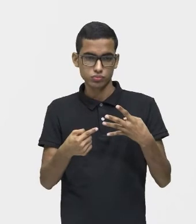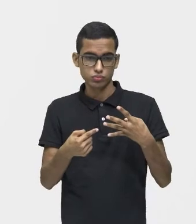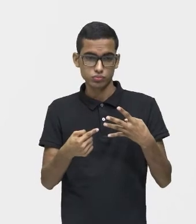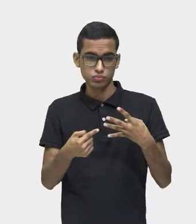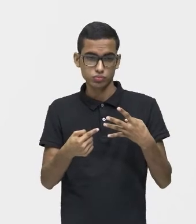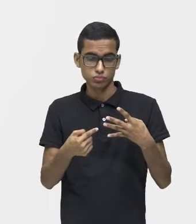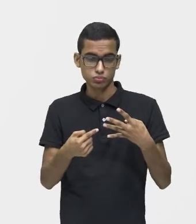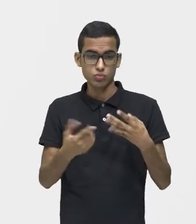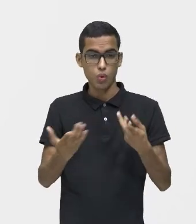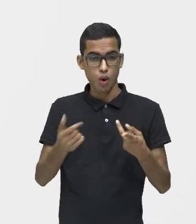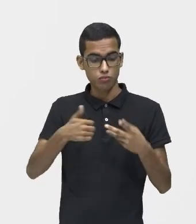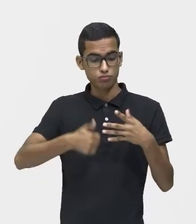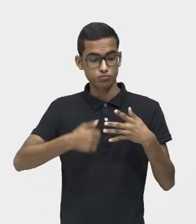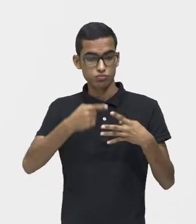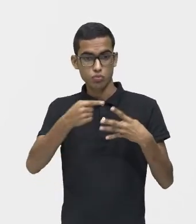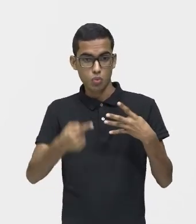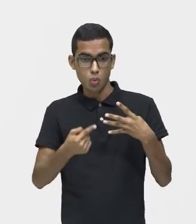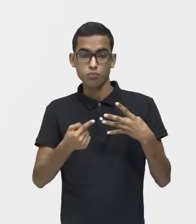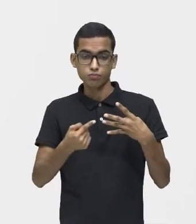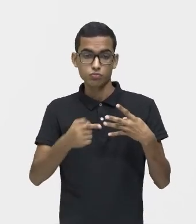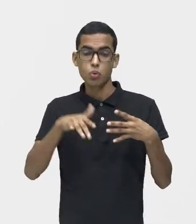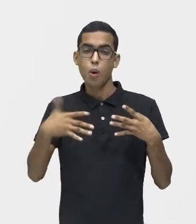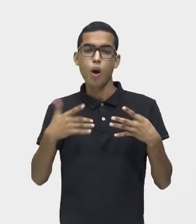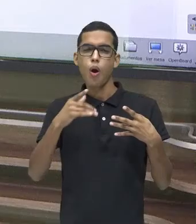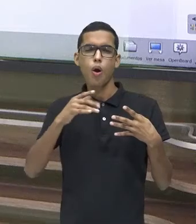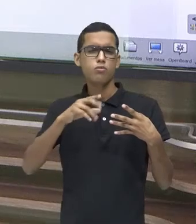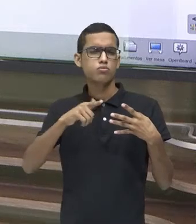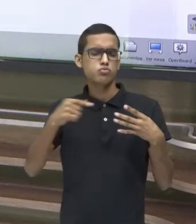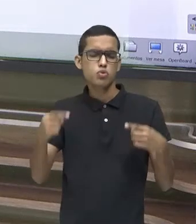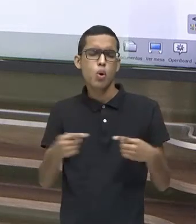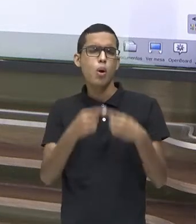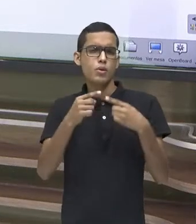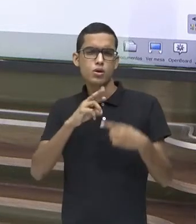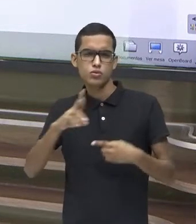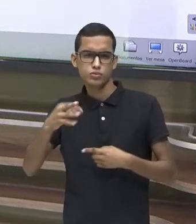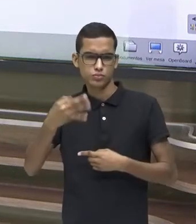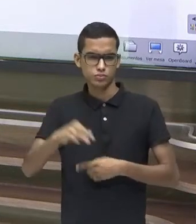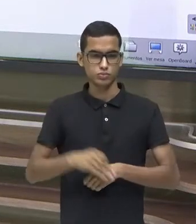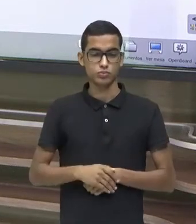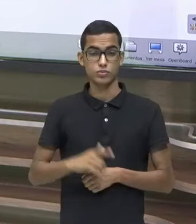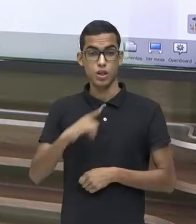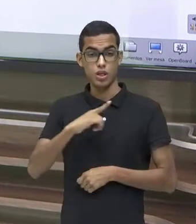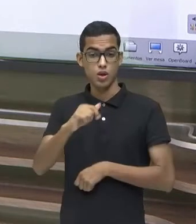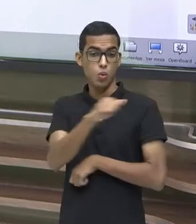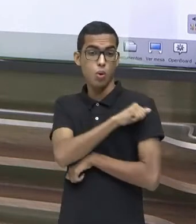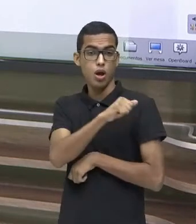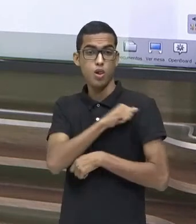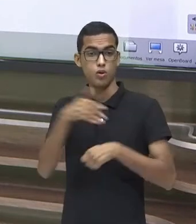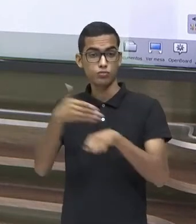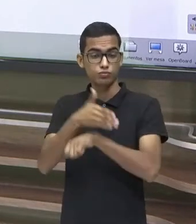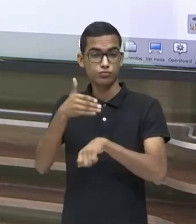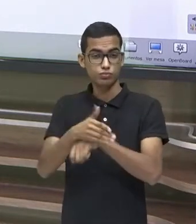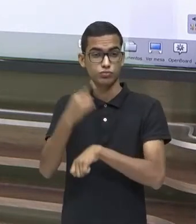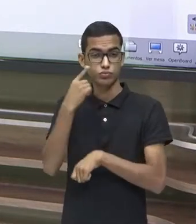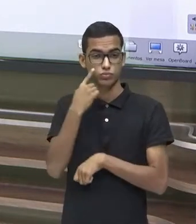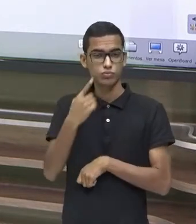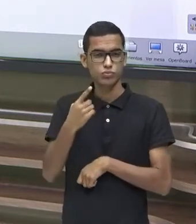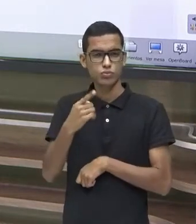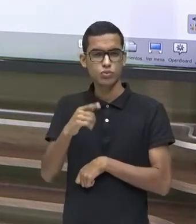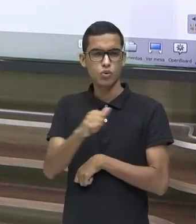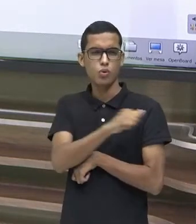questão 24. Temos aqui a participação de um aluno, né? A gente tem aqui a participação, acho que é